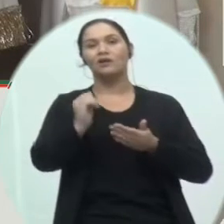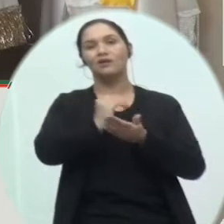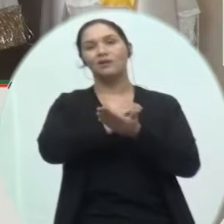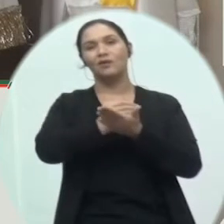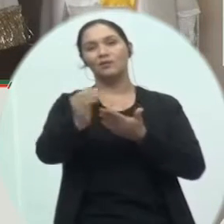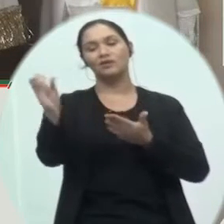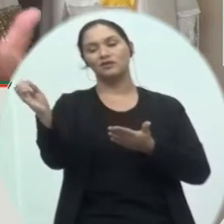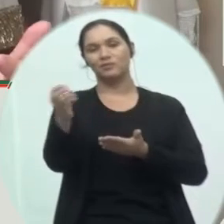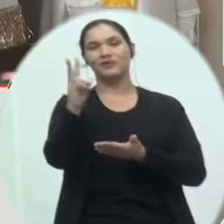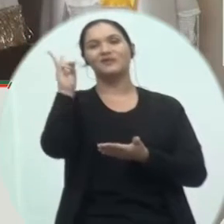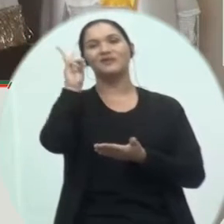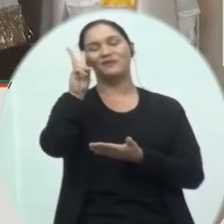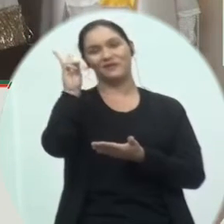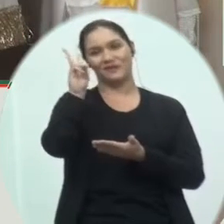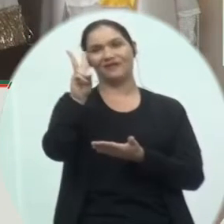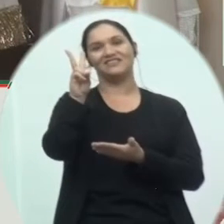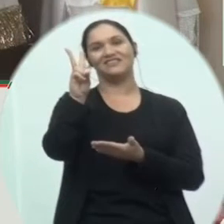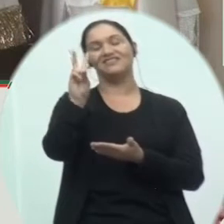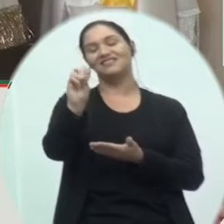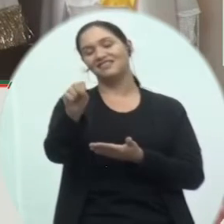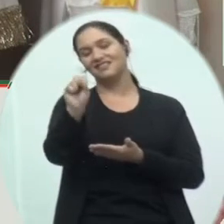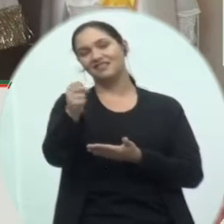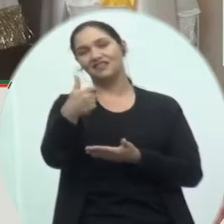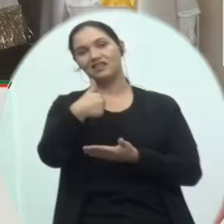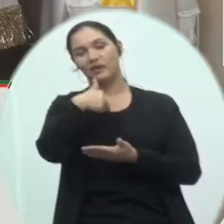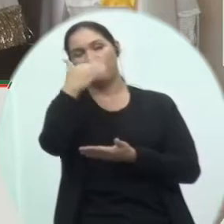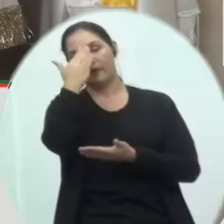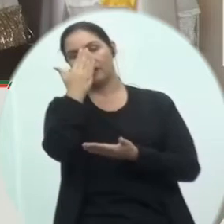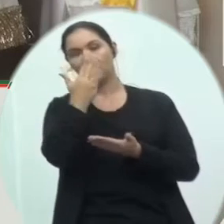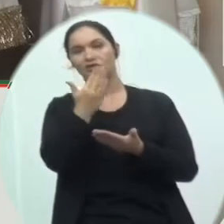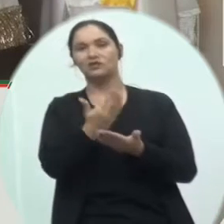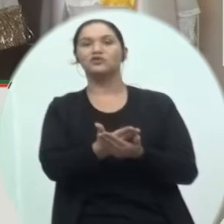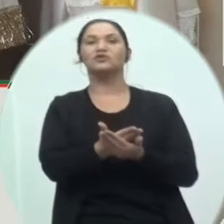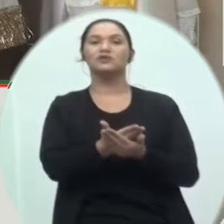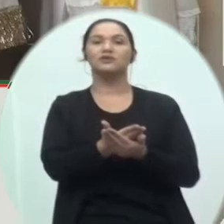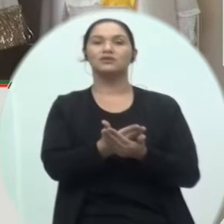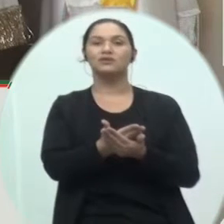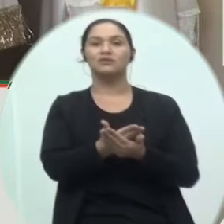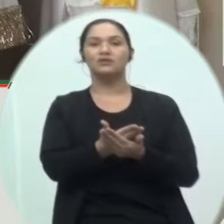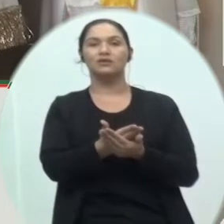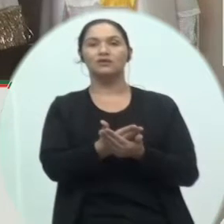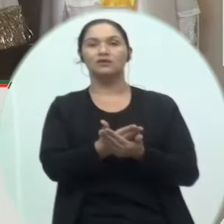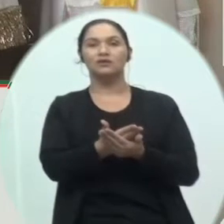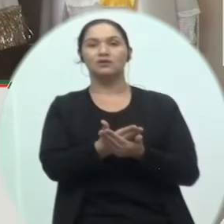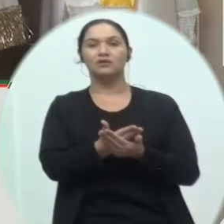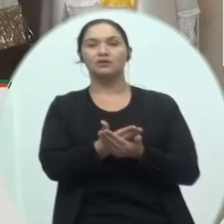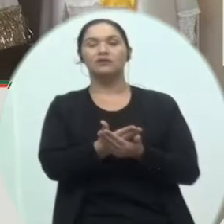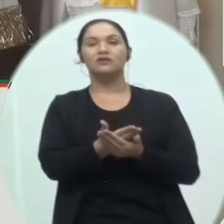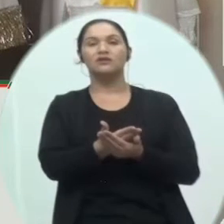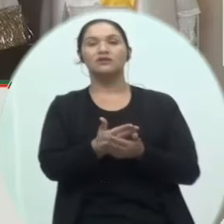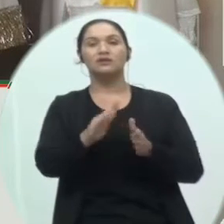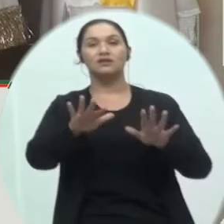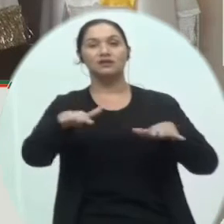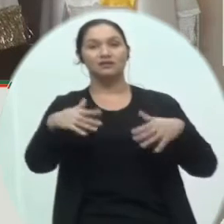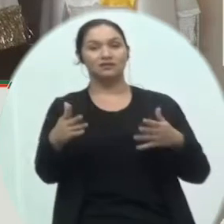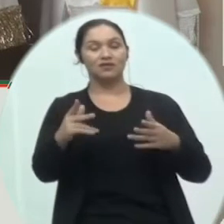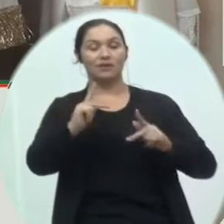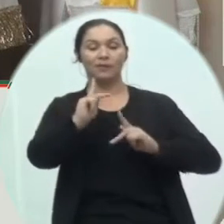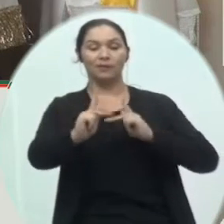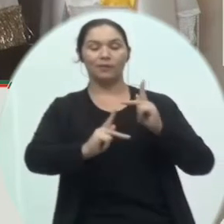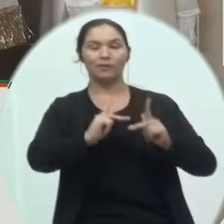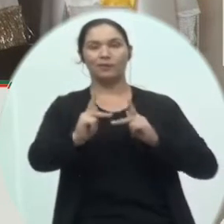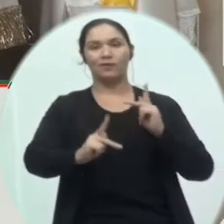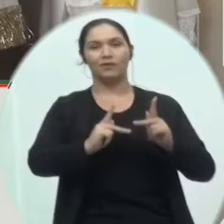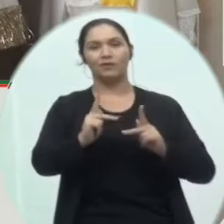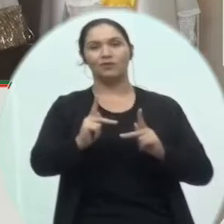com essa nova história que ele está começando, eu acredito que, de repente, ele vá fazer muito bem. Assim espero, porque é a população que depende dele. Muito